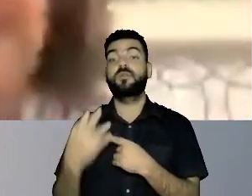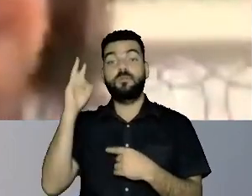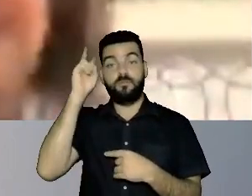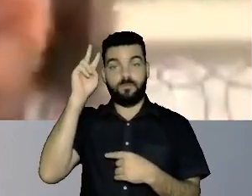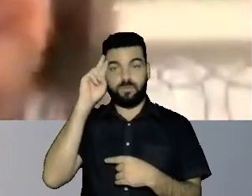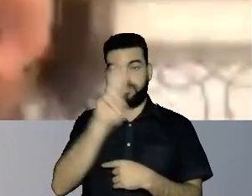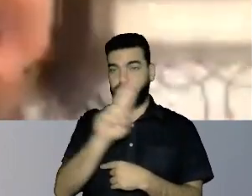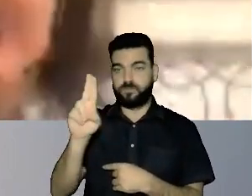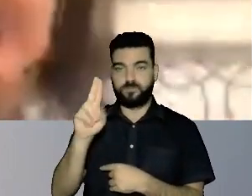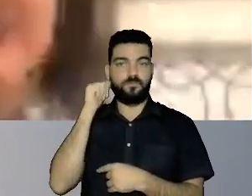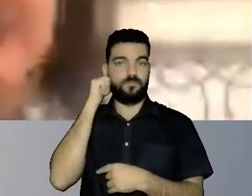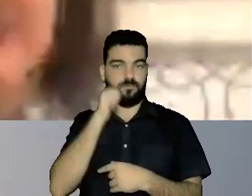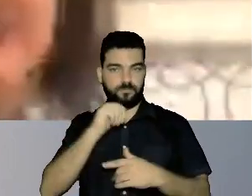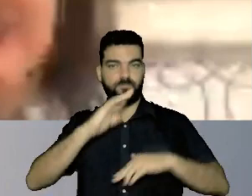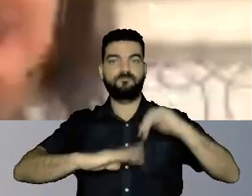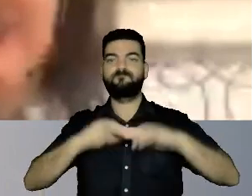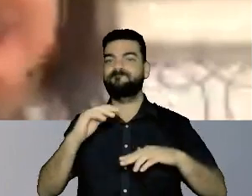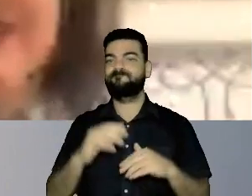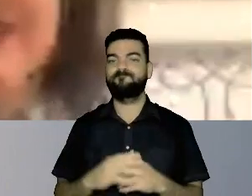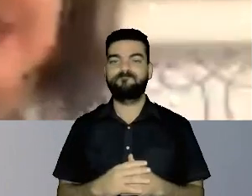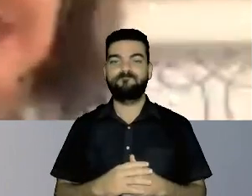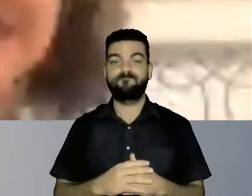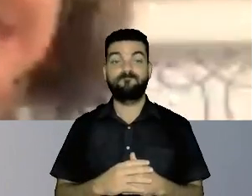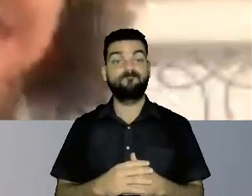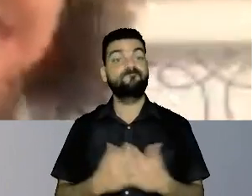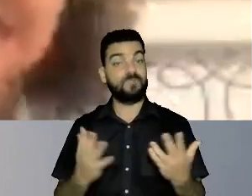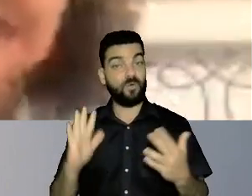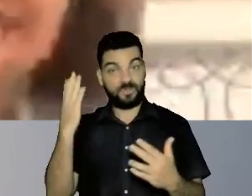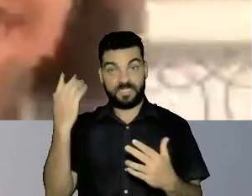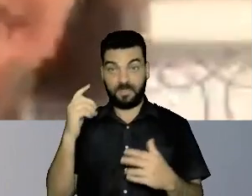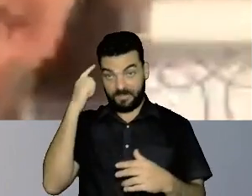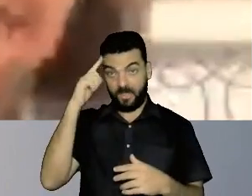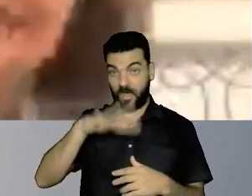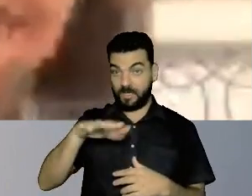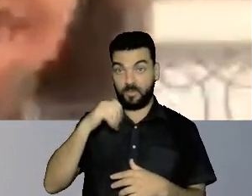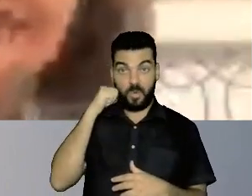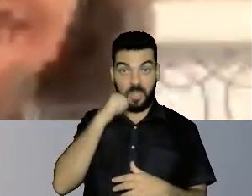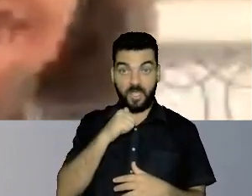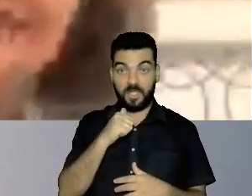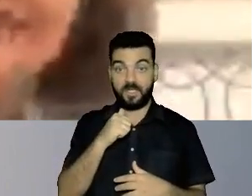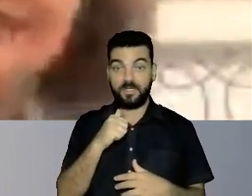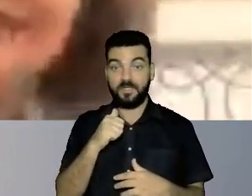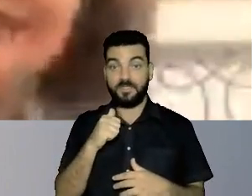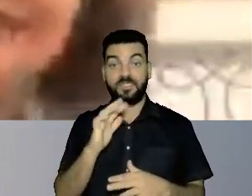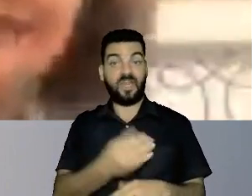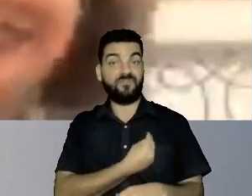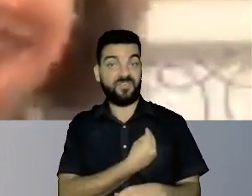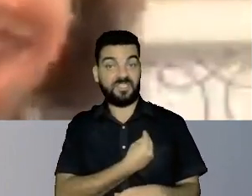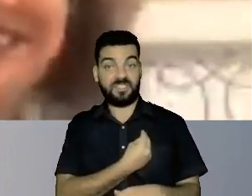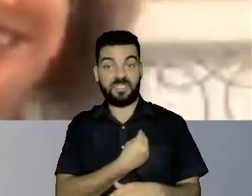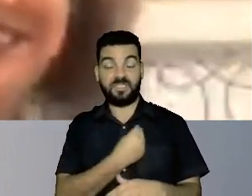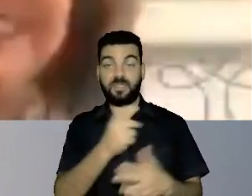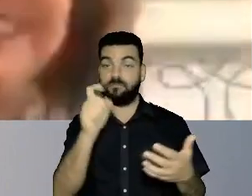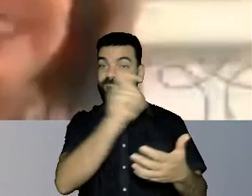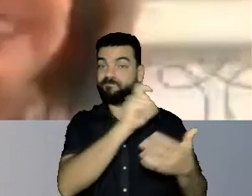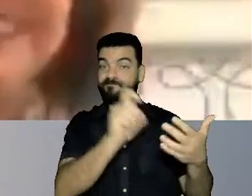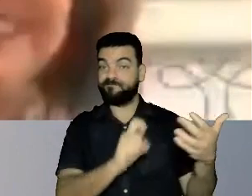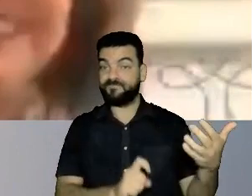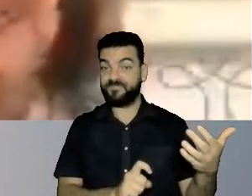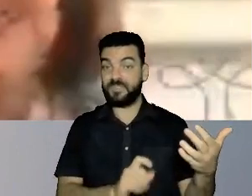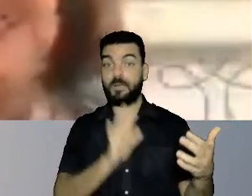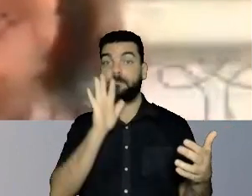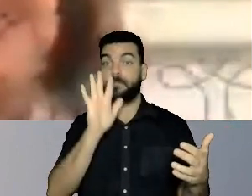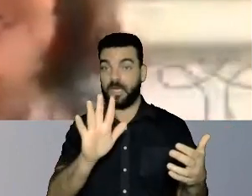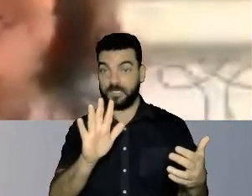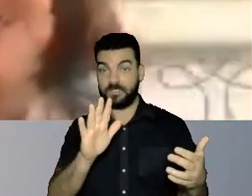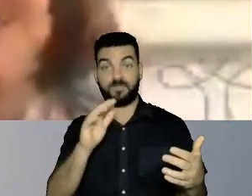atenção. Me chamou muito a atenção quando ela tentou de improviso lembrar de um nome de uma grafiteira e não conseguiu. Isso, para uma